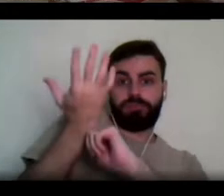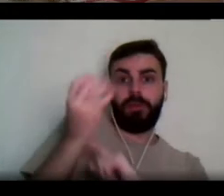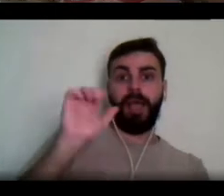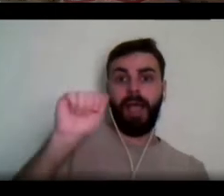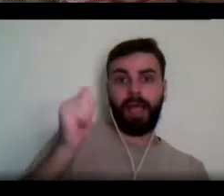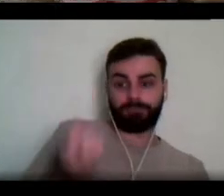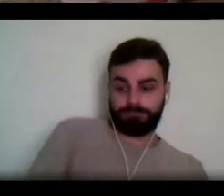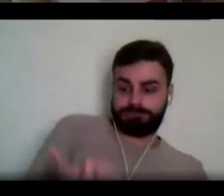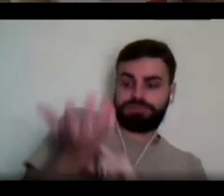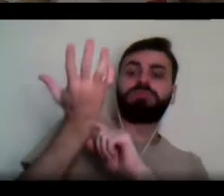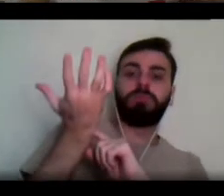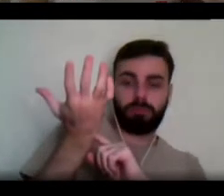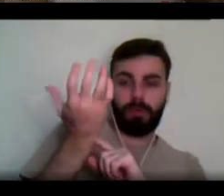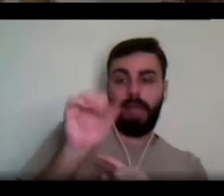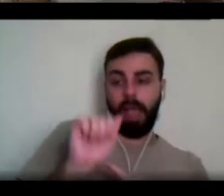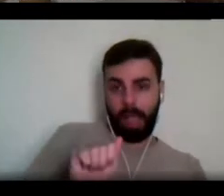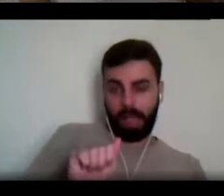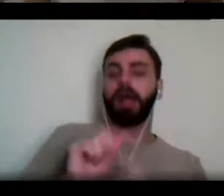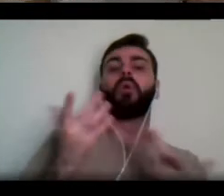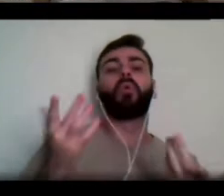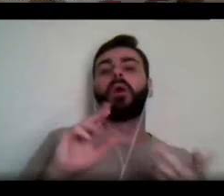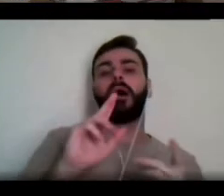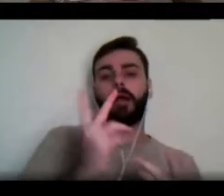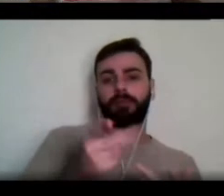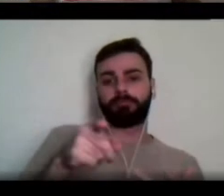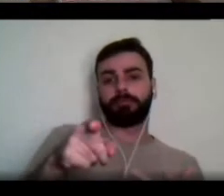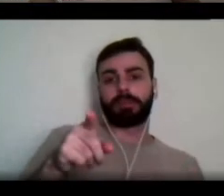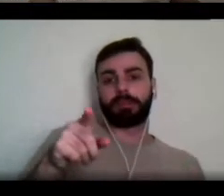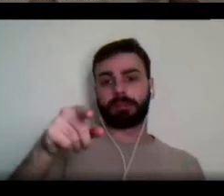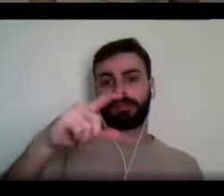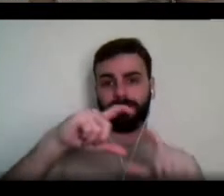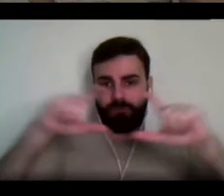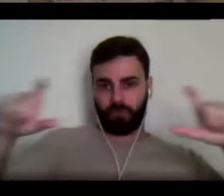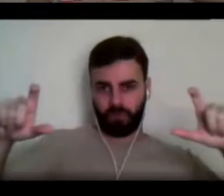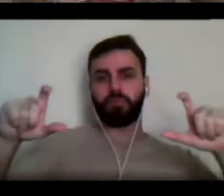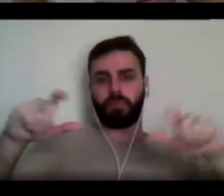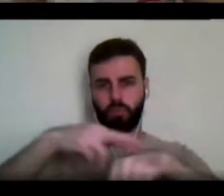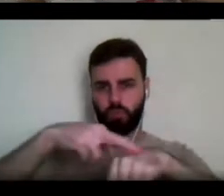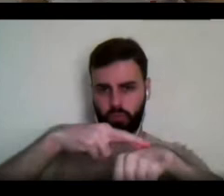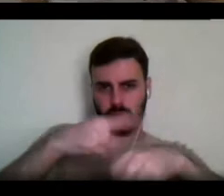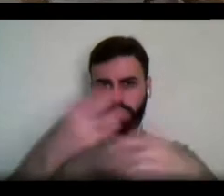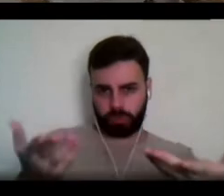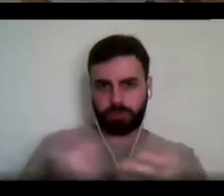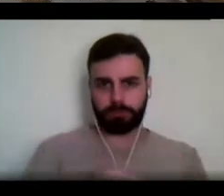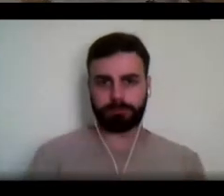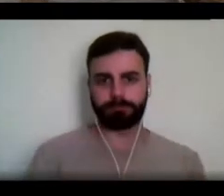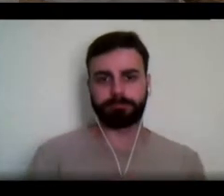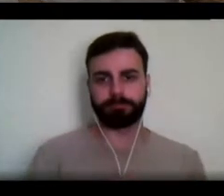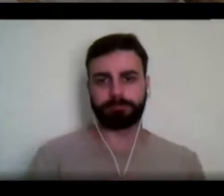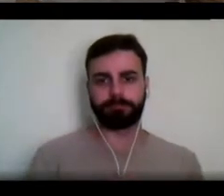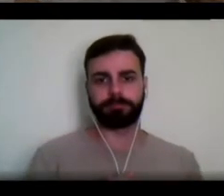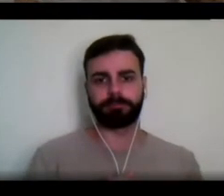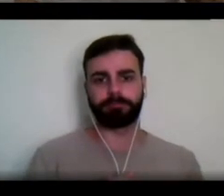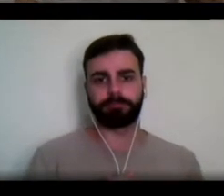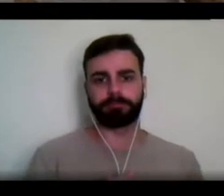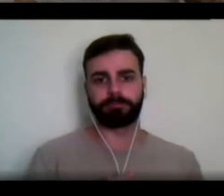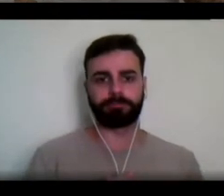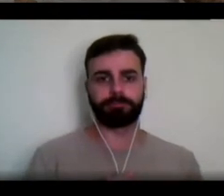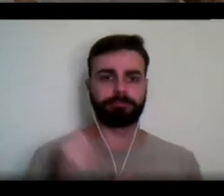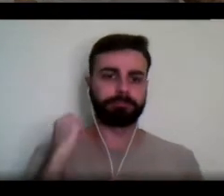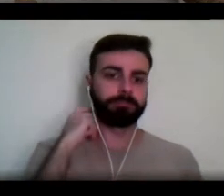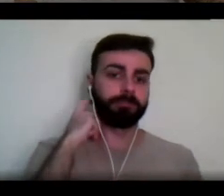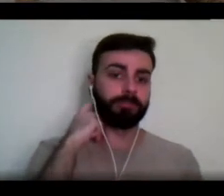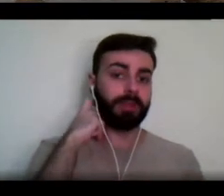de A igual a H mais V0T menos G T2 sobre 2. Certo? Que é essa equação 1 aqui. Só que a